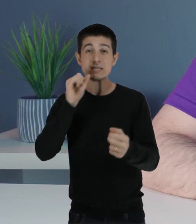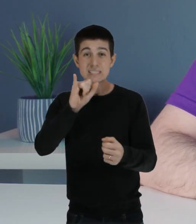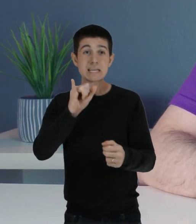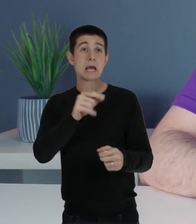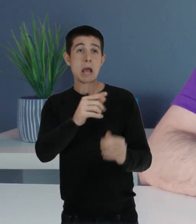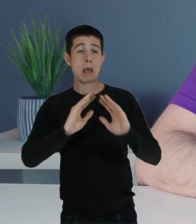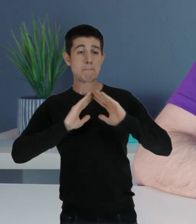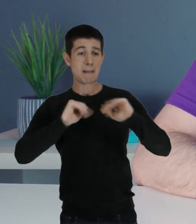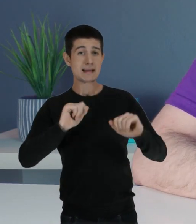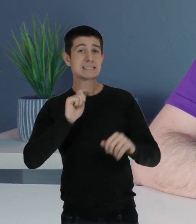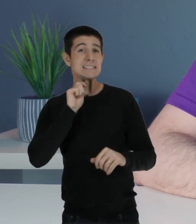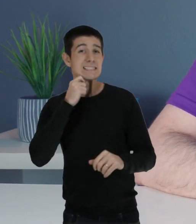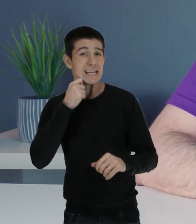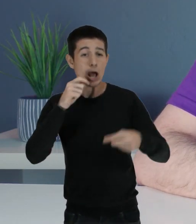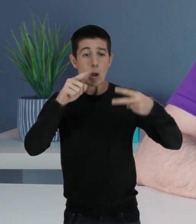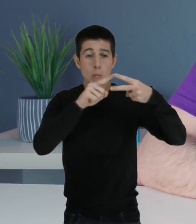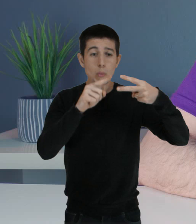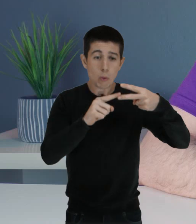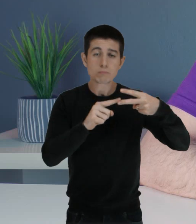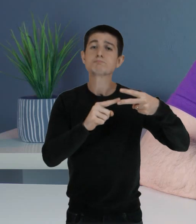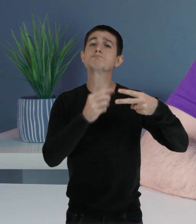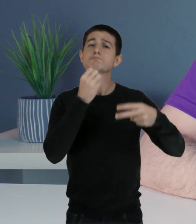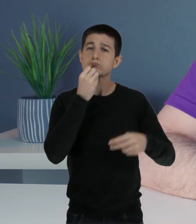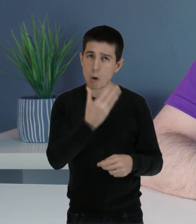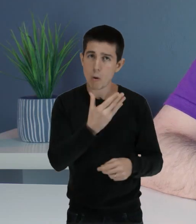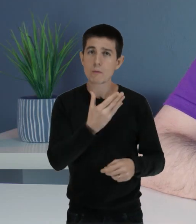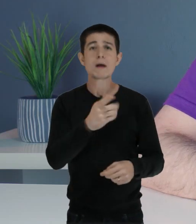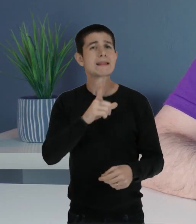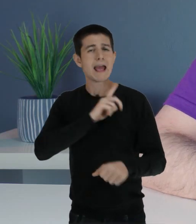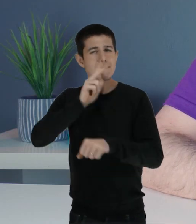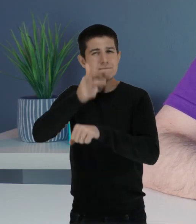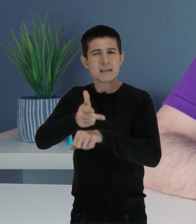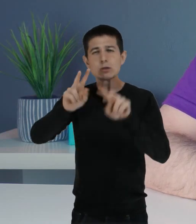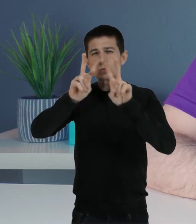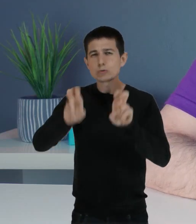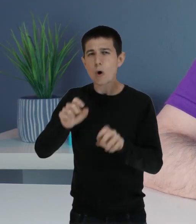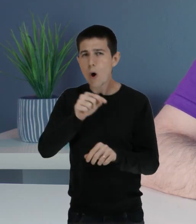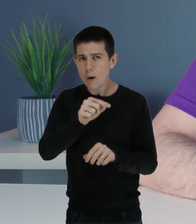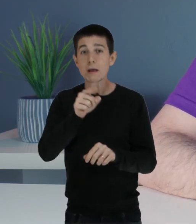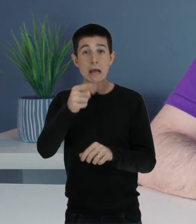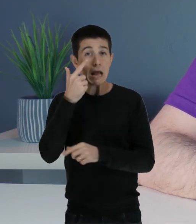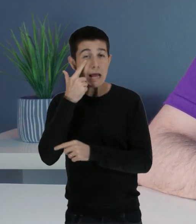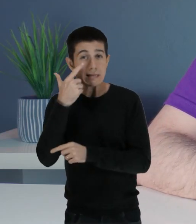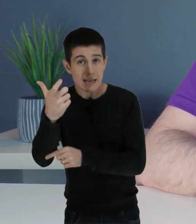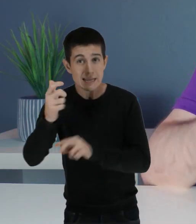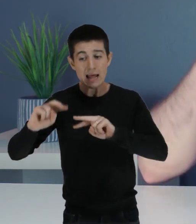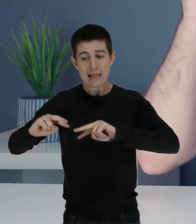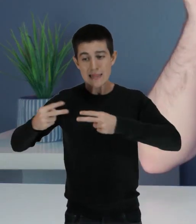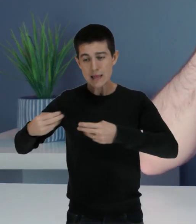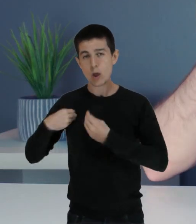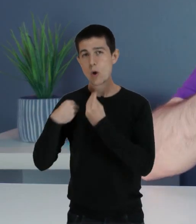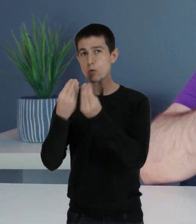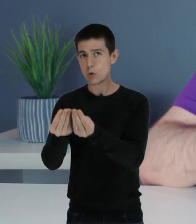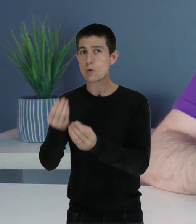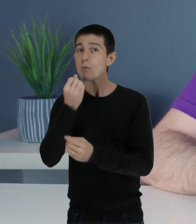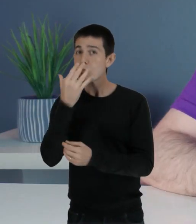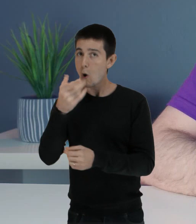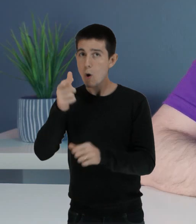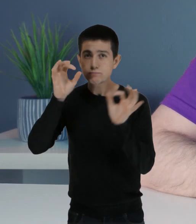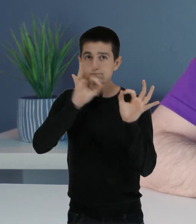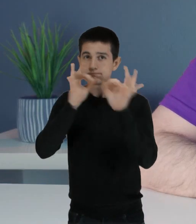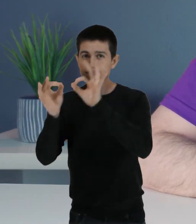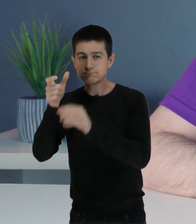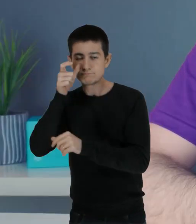ativá-la. Nós temos um vídeo falando sobre senhas e autenticação em dois fatores, então se você tiver interesse, vamos deixar o link aqui na descrição.